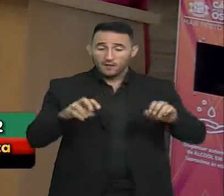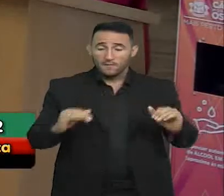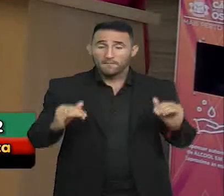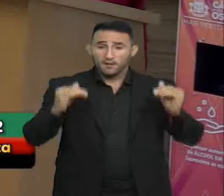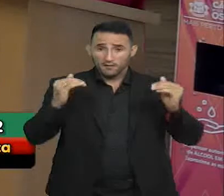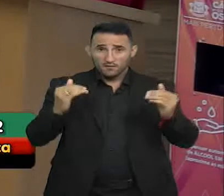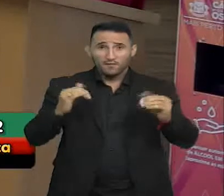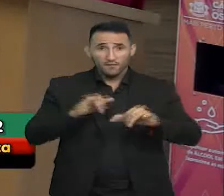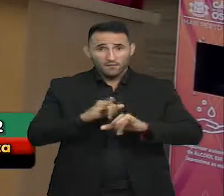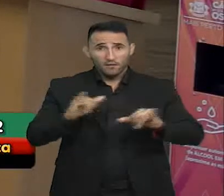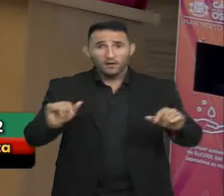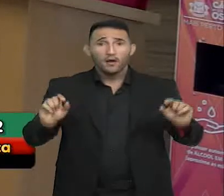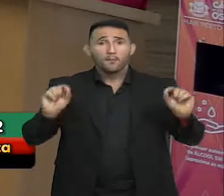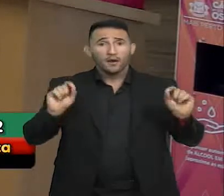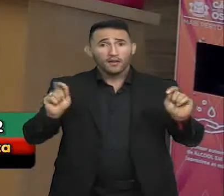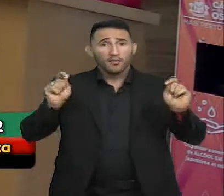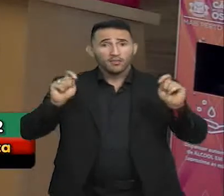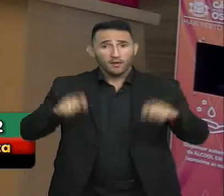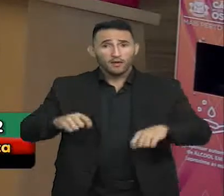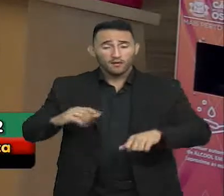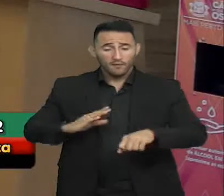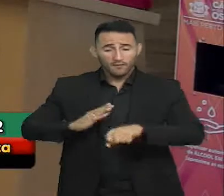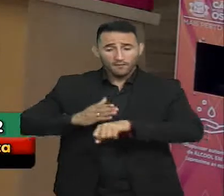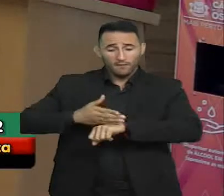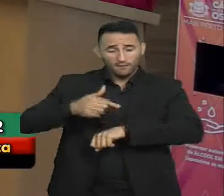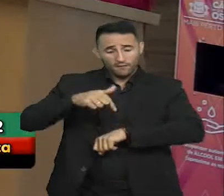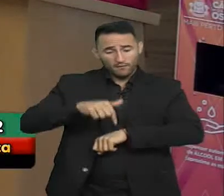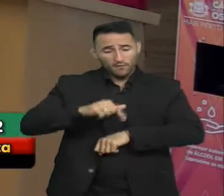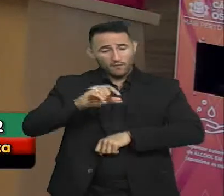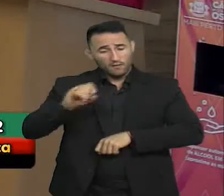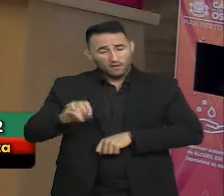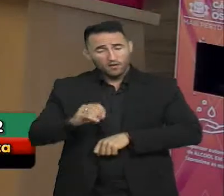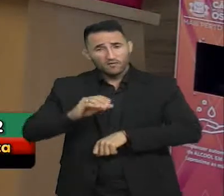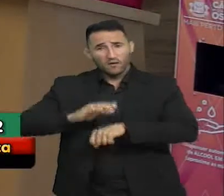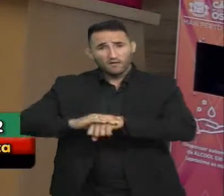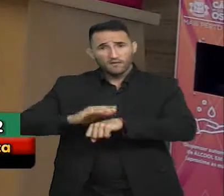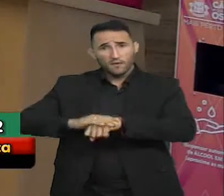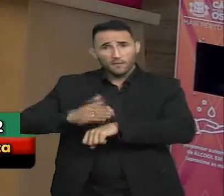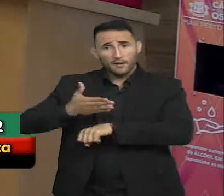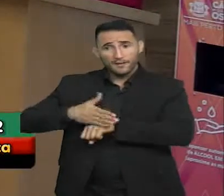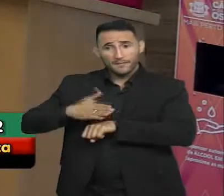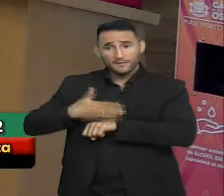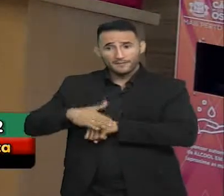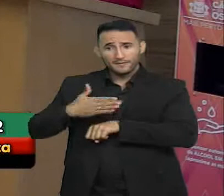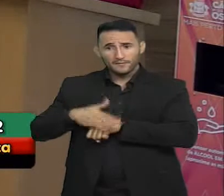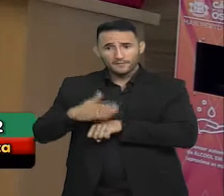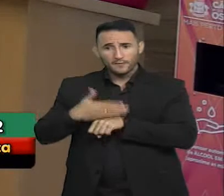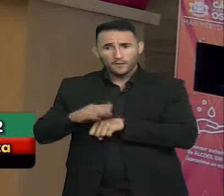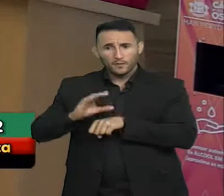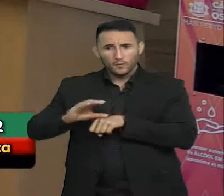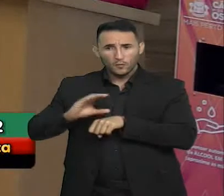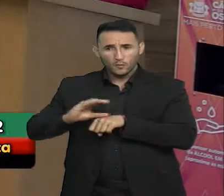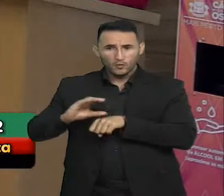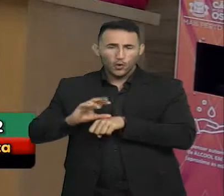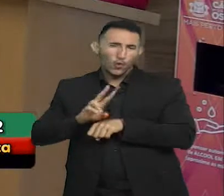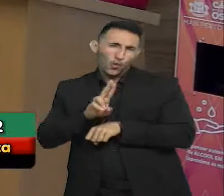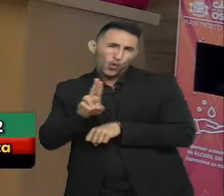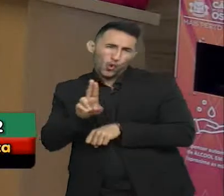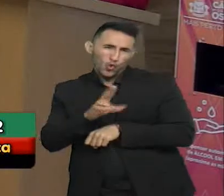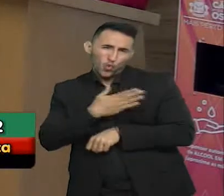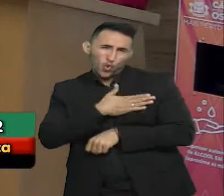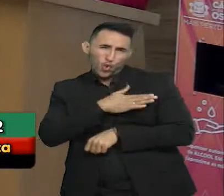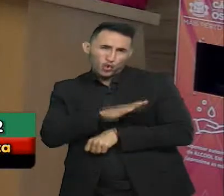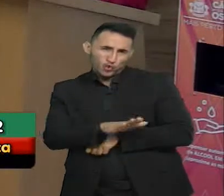que a gente possa estar vindo aqui fazer uma capacitação, né? Eu não gosto muito desse termo,